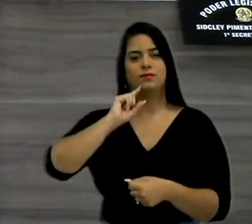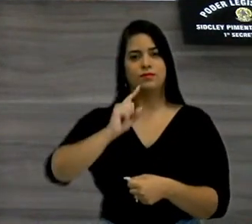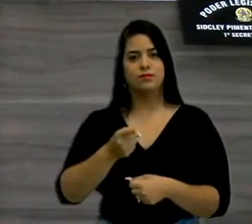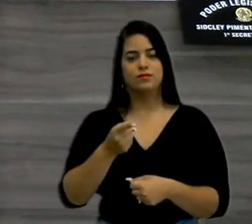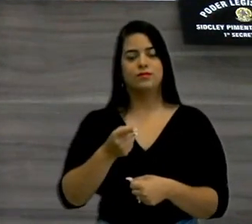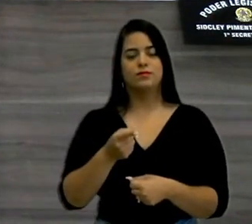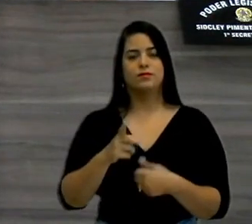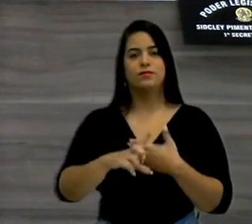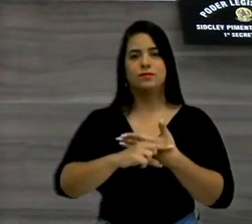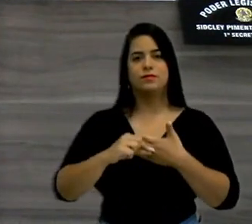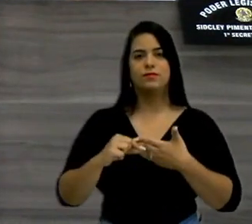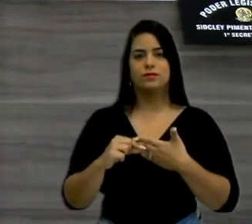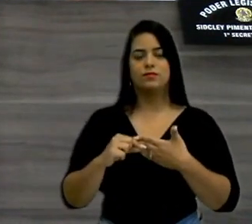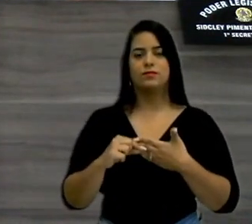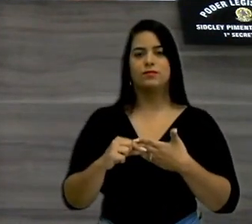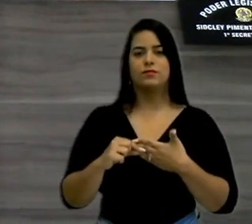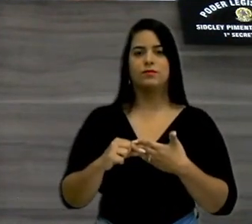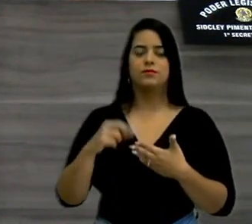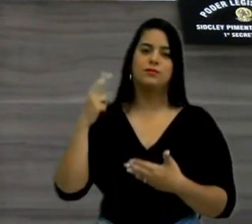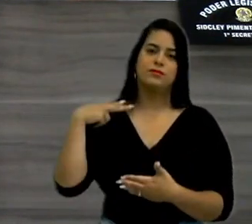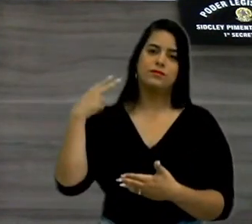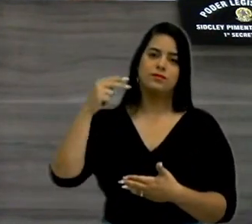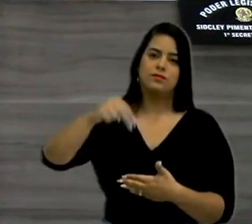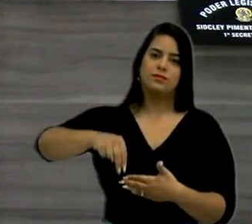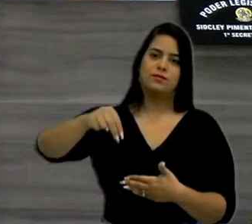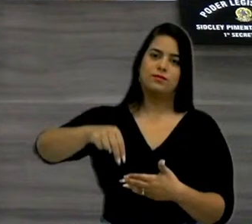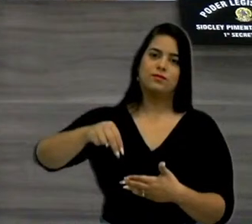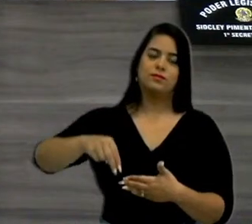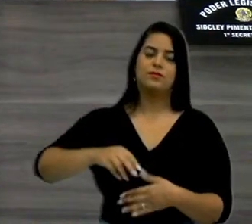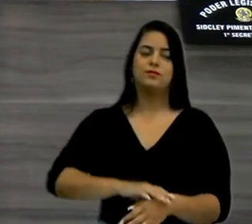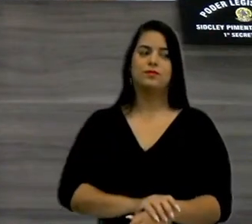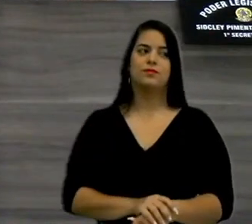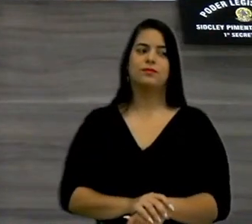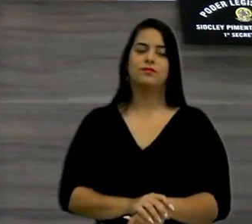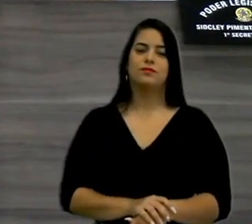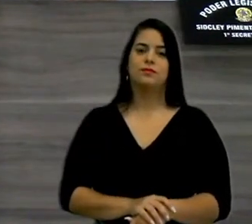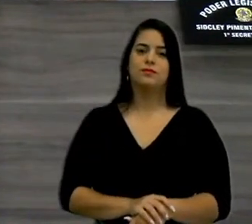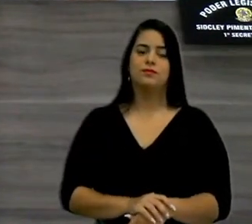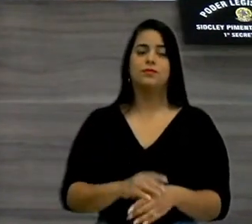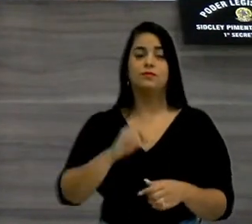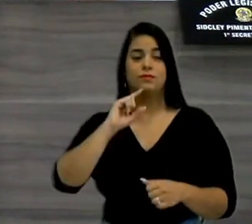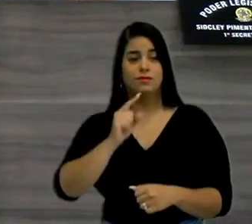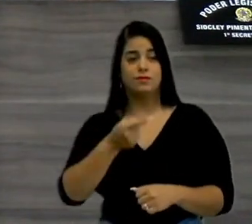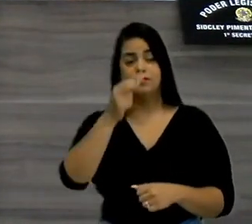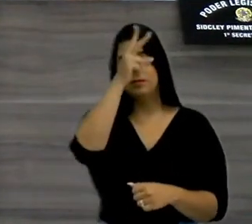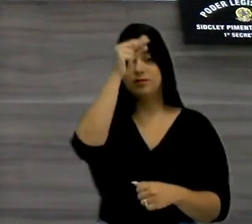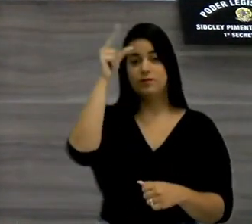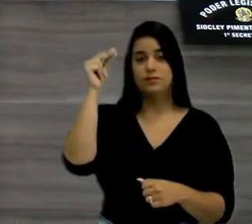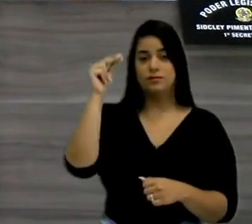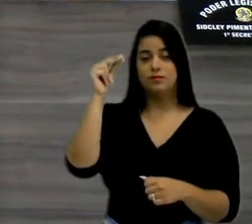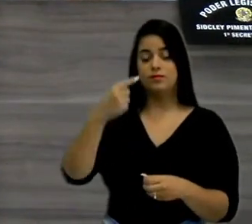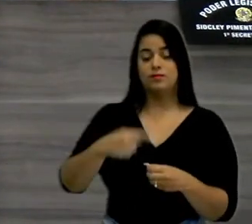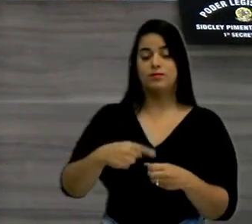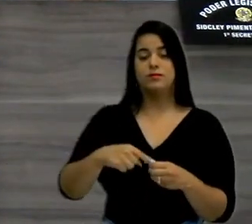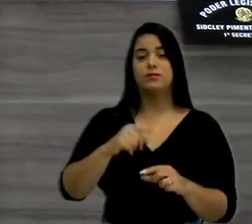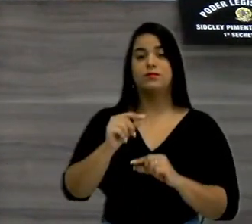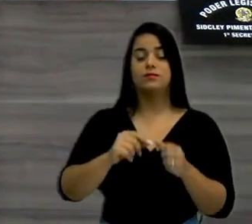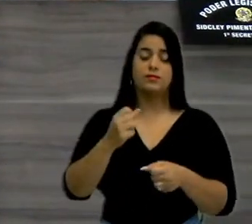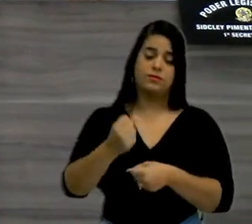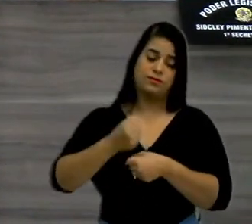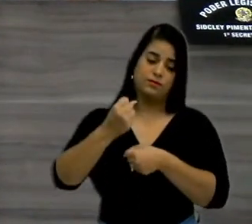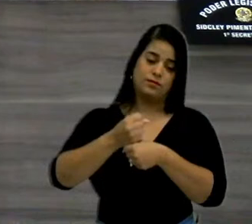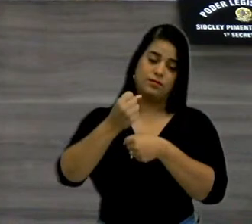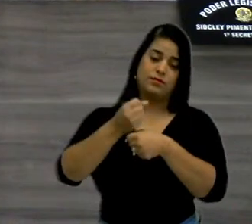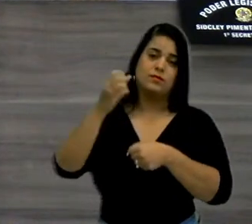52/2024. De autoria da vereadora Neide do Hospital, Rosneide Lima de Arruda, que indica ao prefeito do município que proceda com a construção de uma